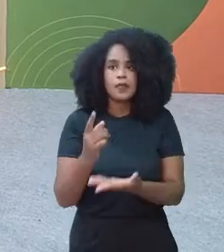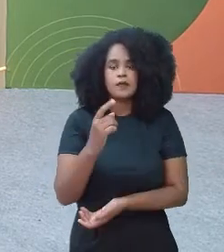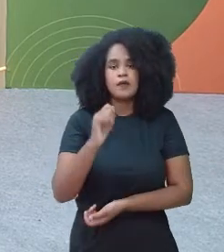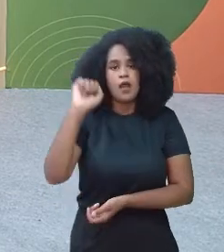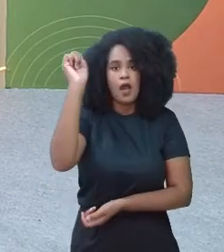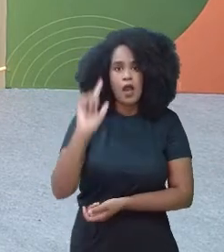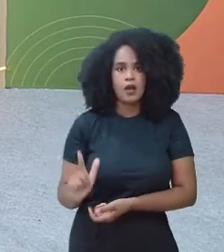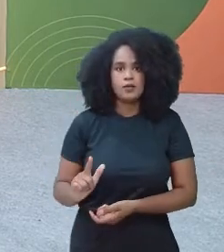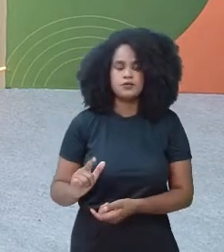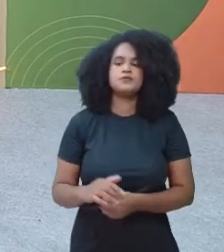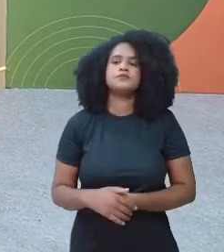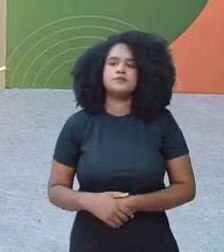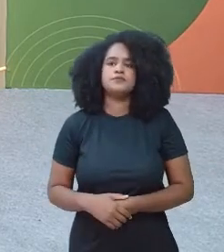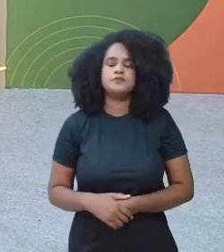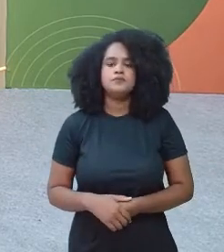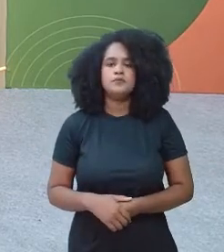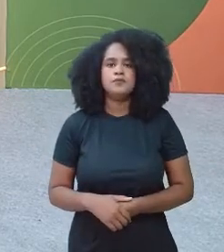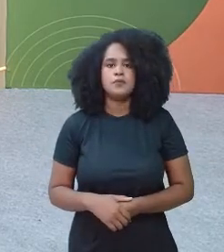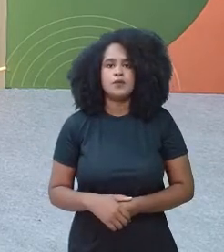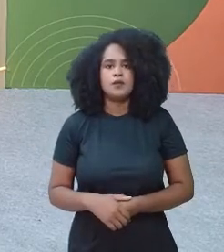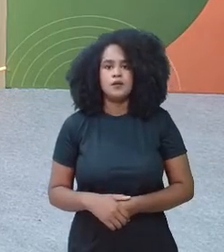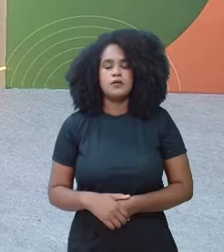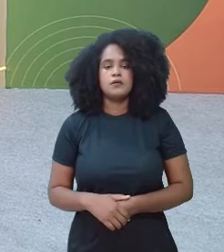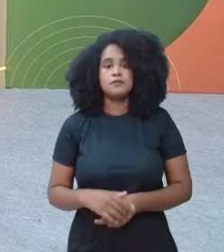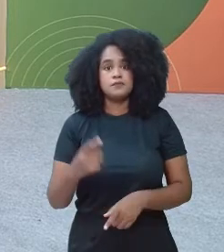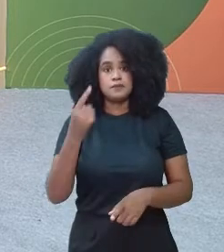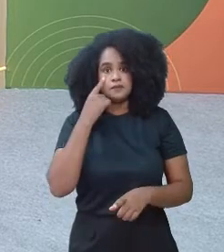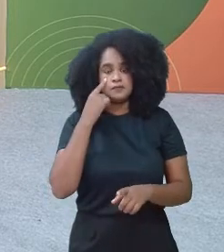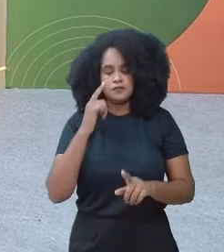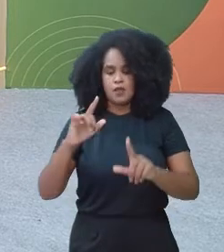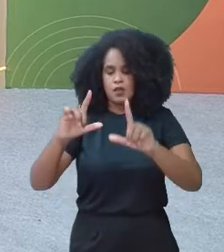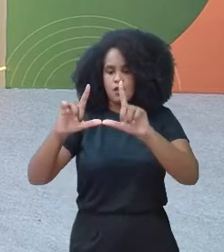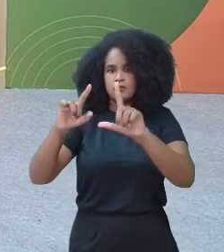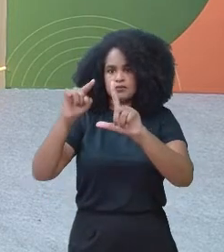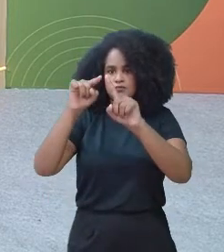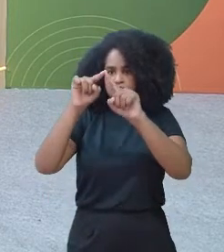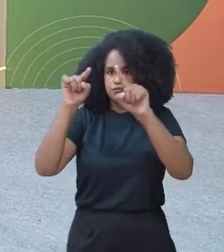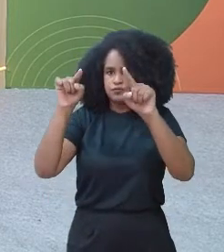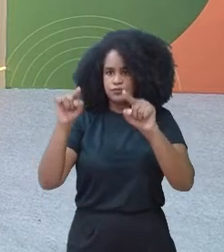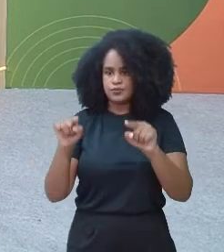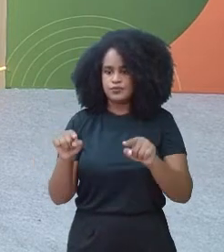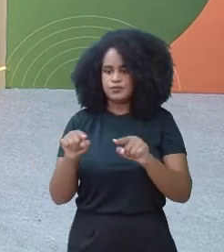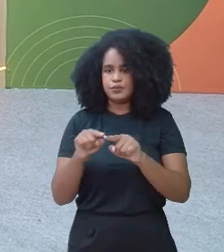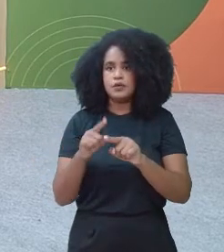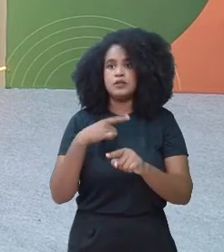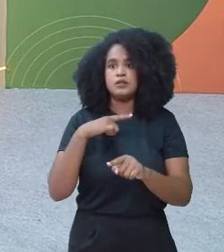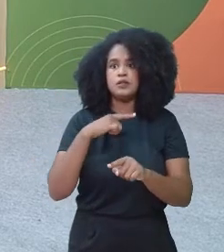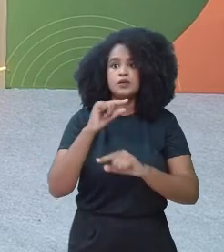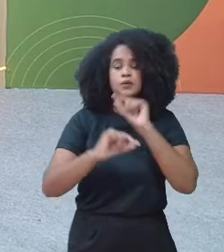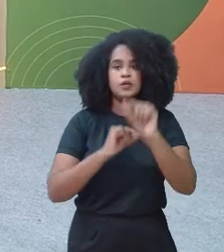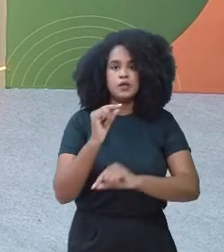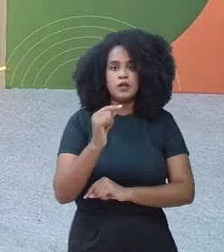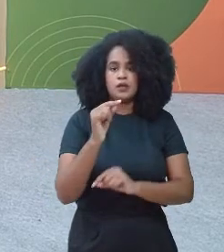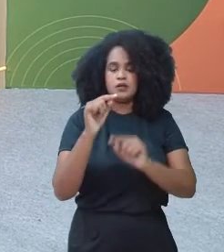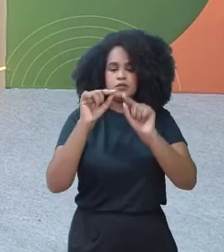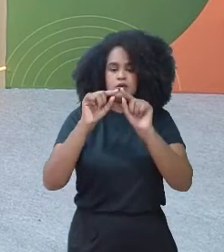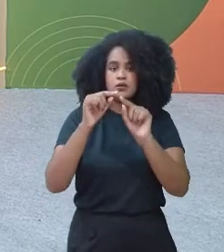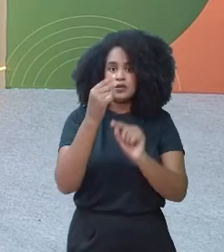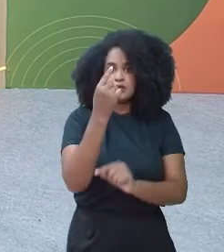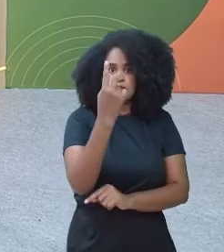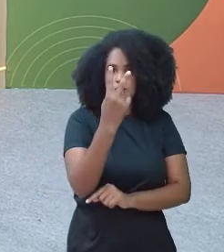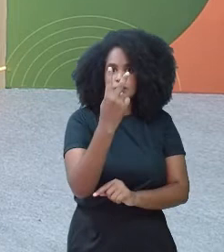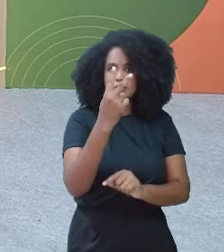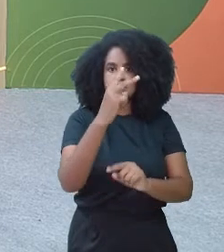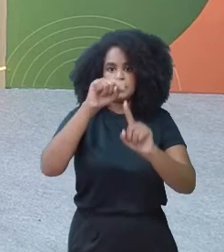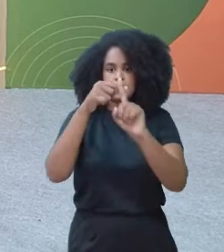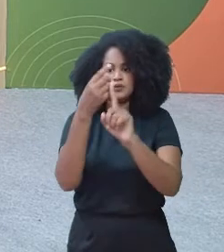medição do perímetro desse retângulo, né? E no caso do retângulo, aqui, ó, a gente vai ter 2, mais 2, 4.